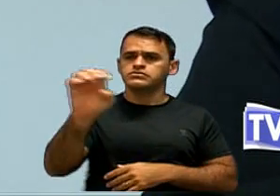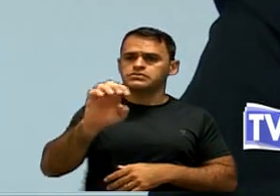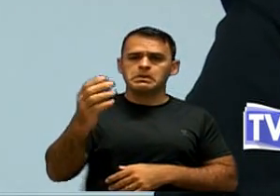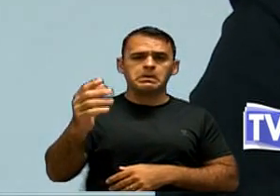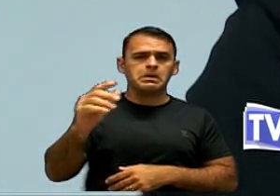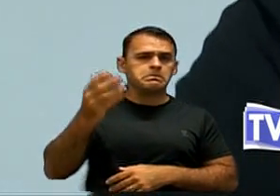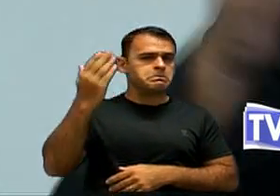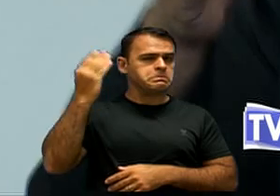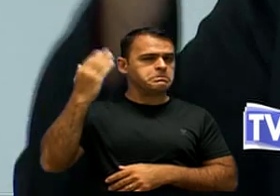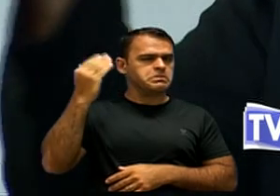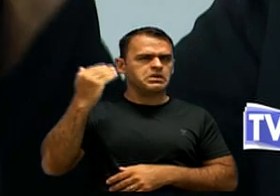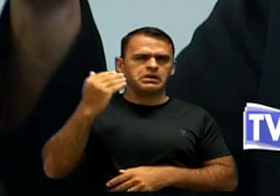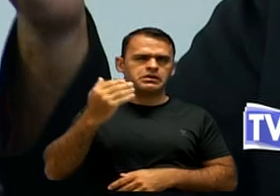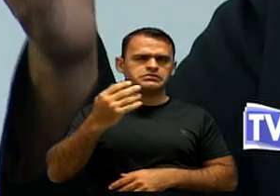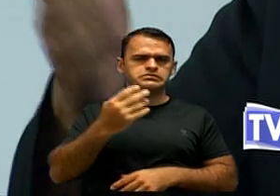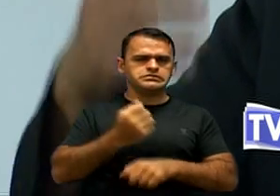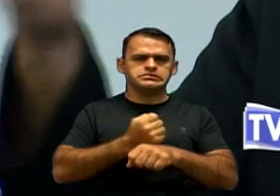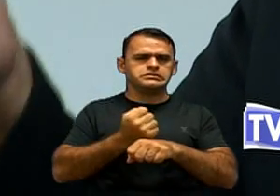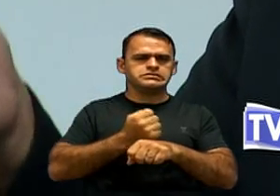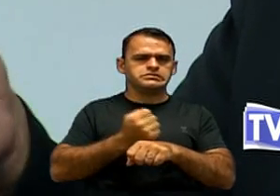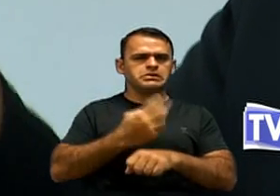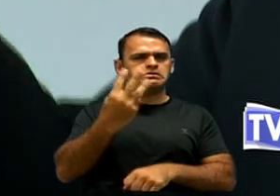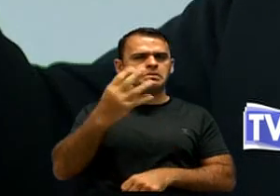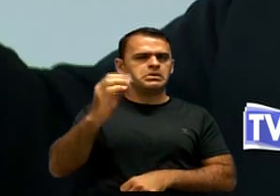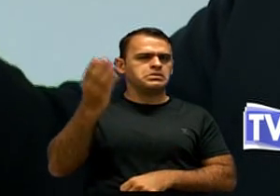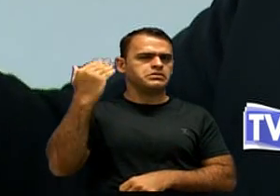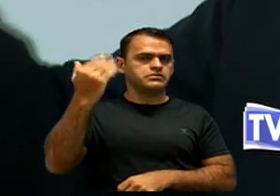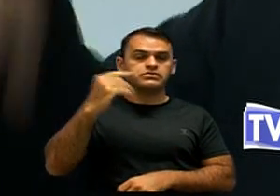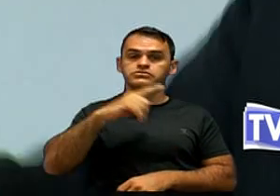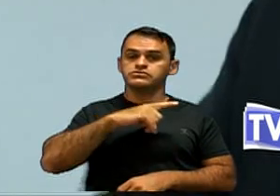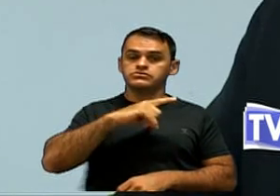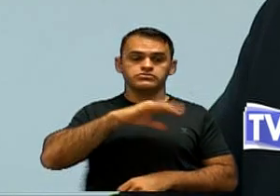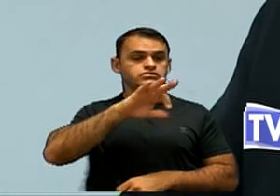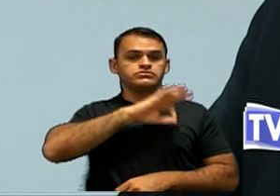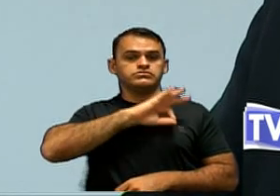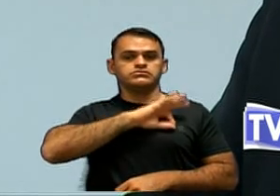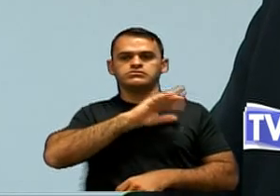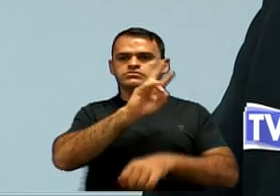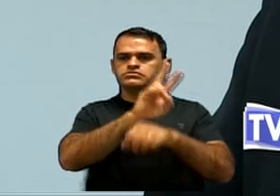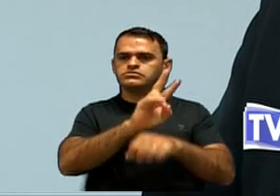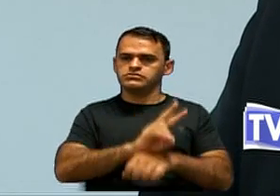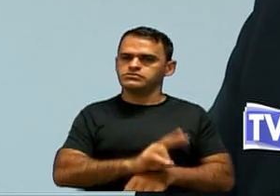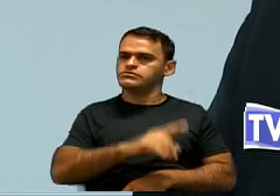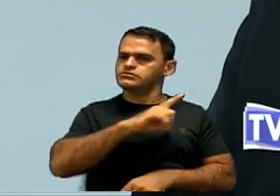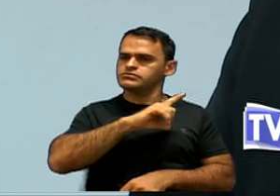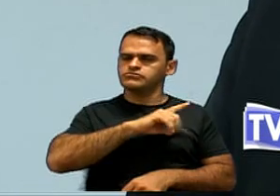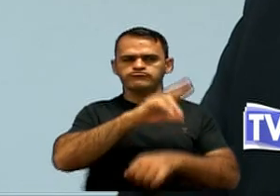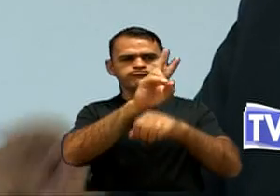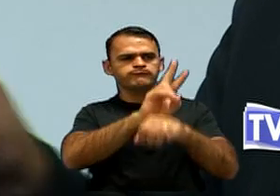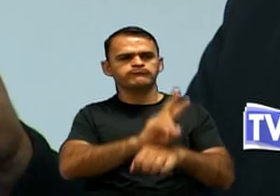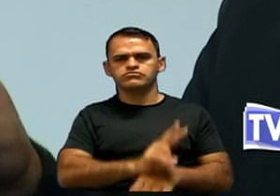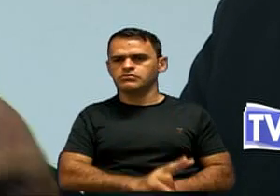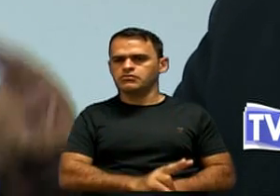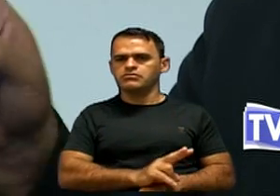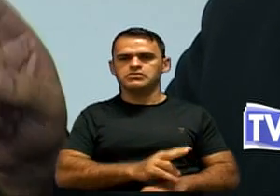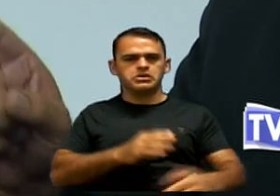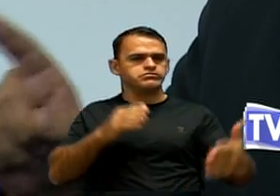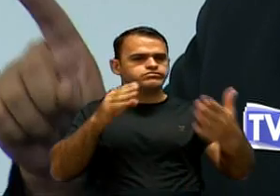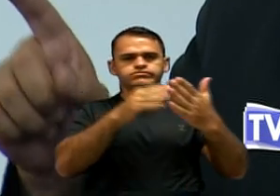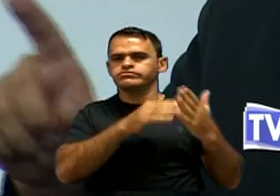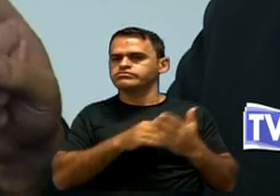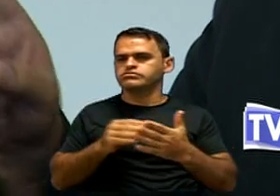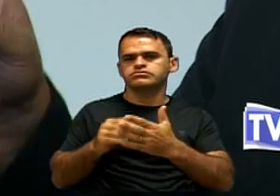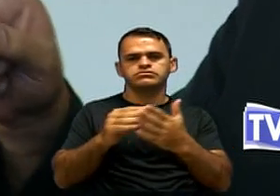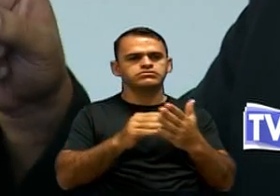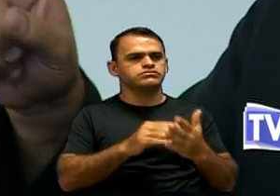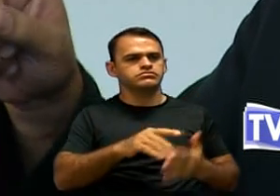minha época, Manga, isso há 40 anos atrás, na minha época, tinha o caseiro e hoje ainda tem o caseiro na escola estadual. Então, e ninguém entra, ninguém invadiu, não